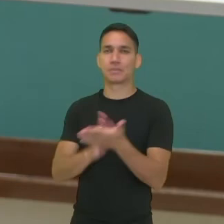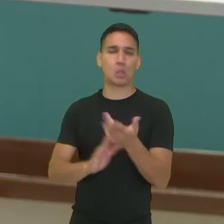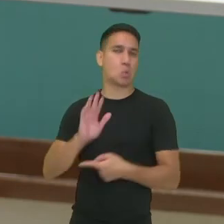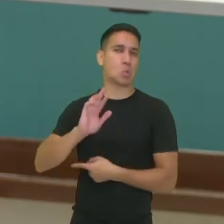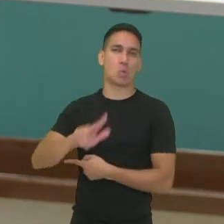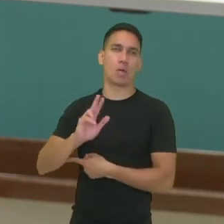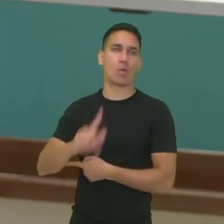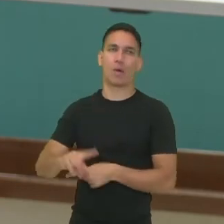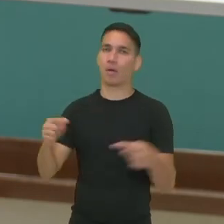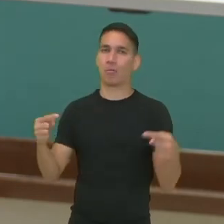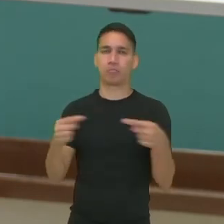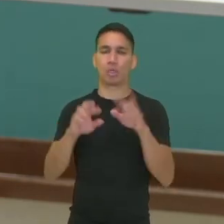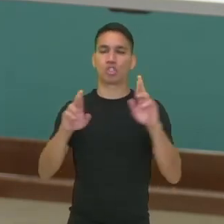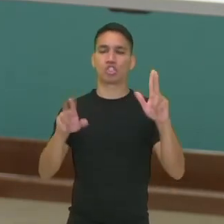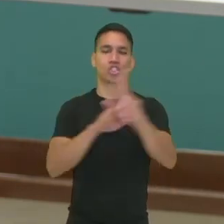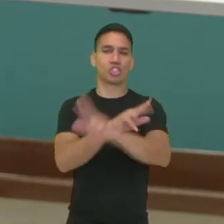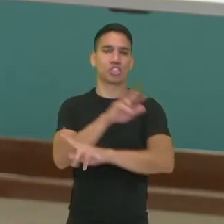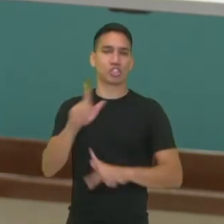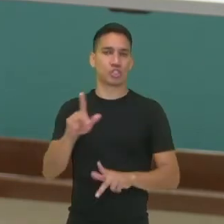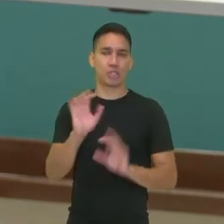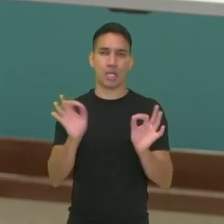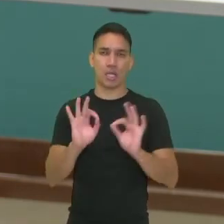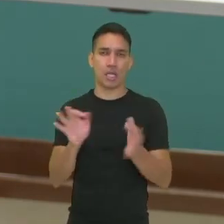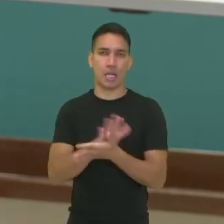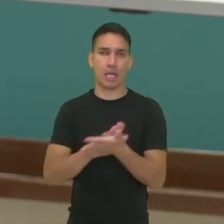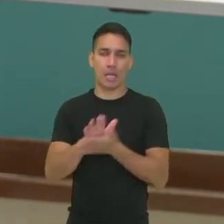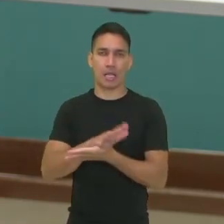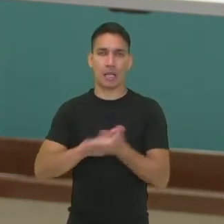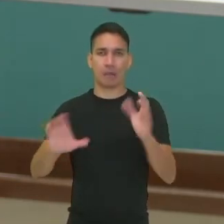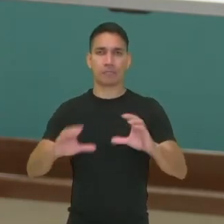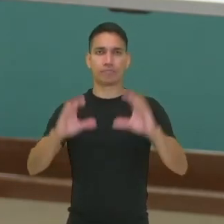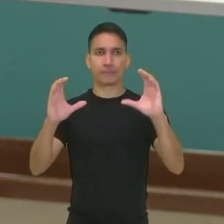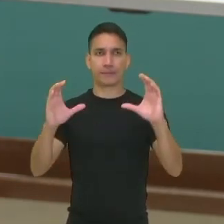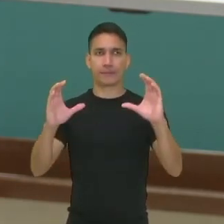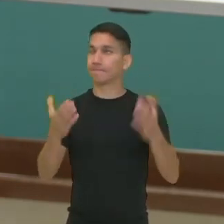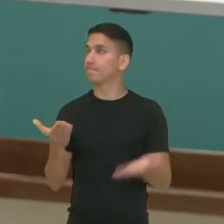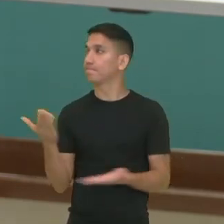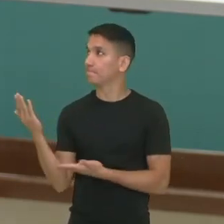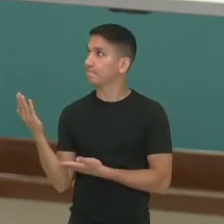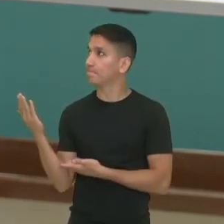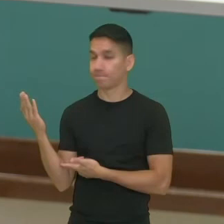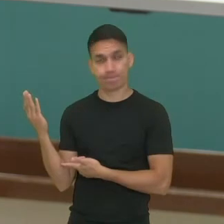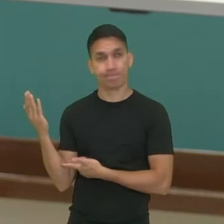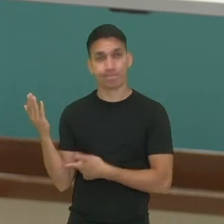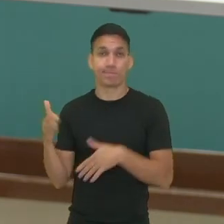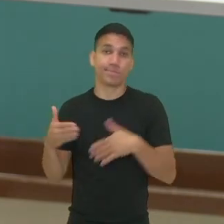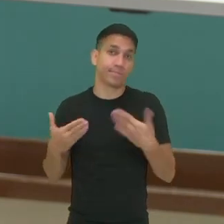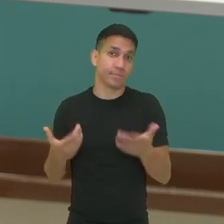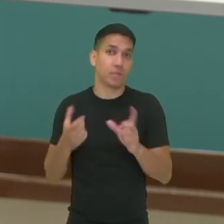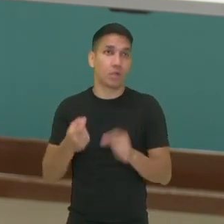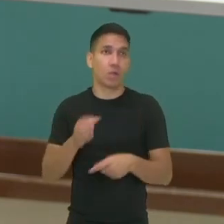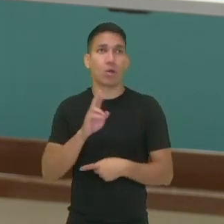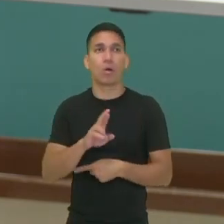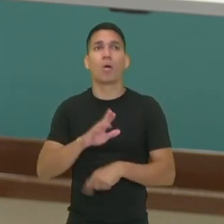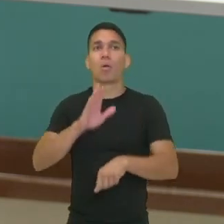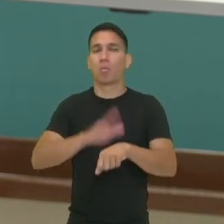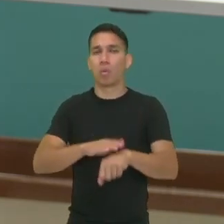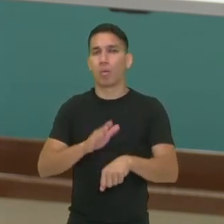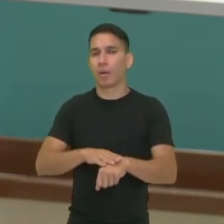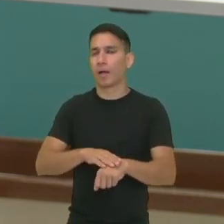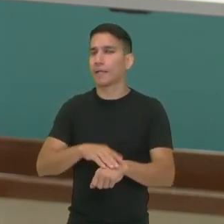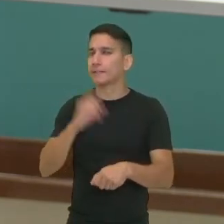há ligantes diferentes nos 2 carbonos da dupla ligação química. Então, chegamos no